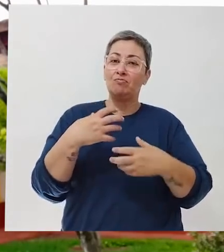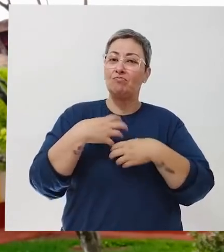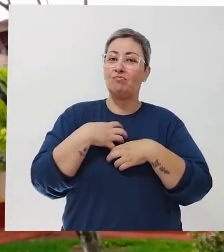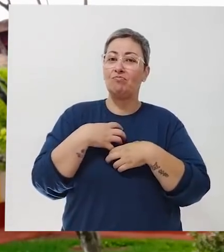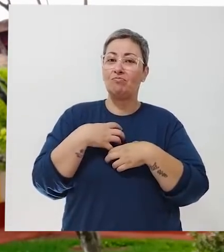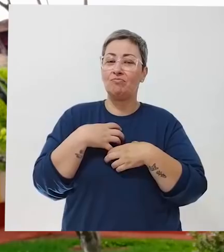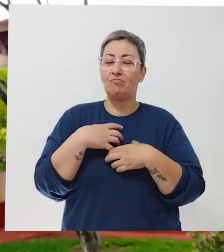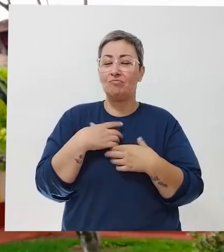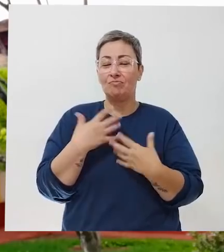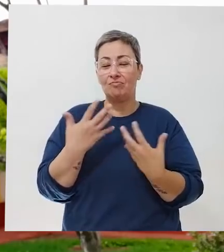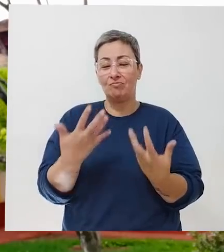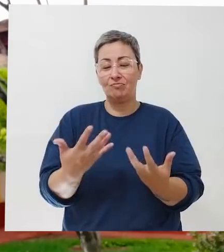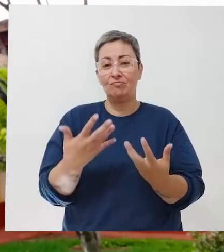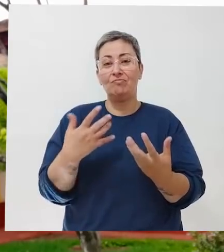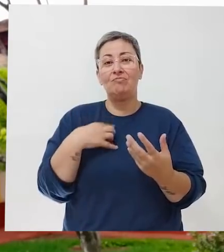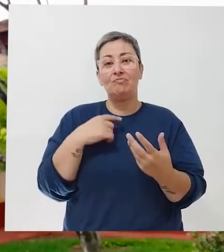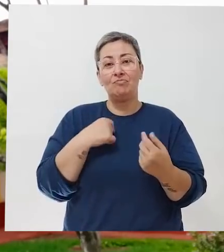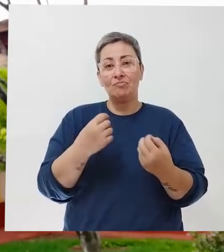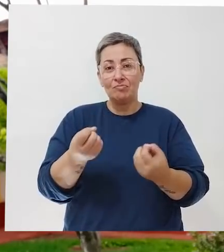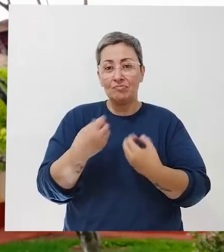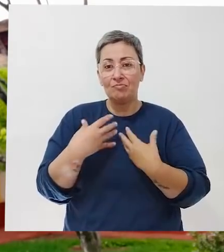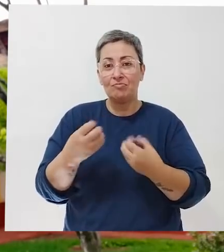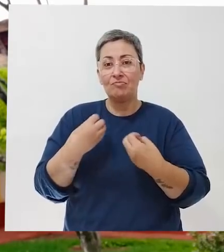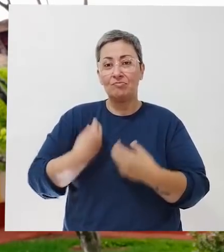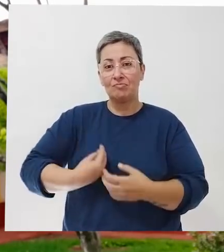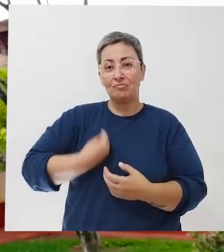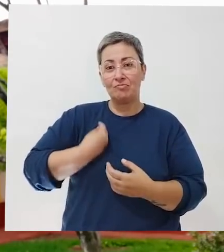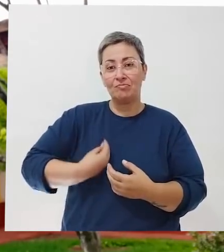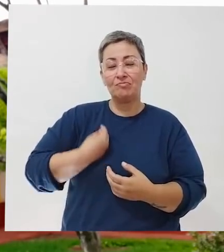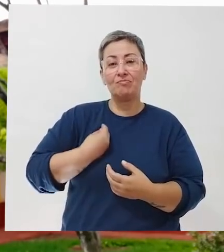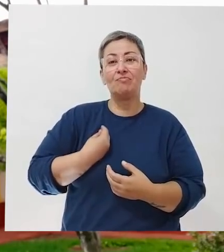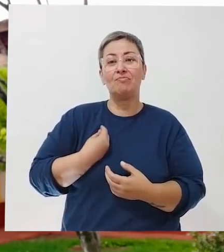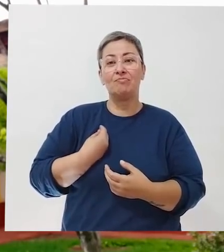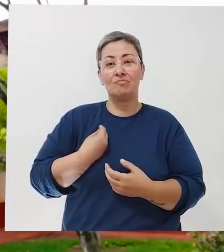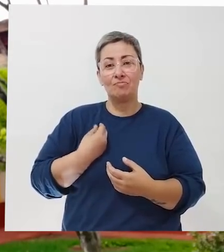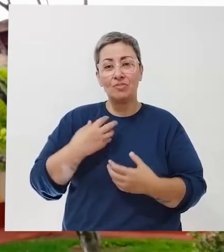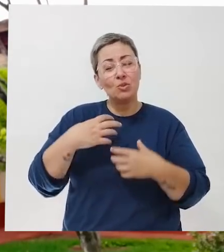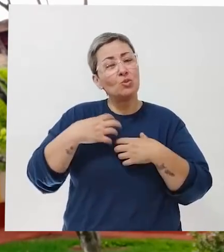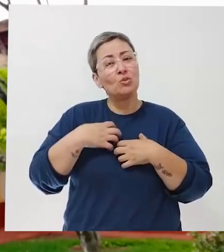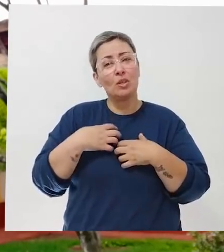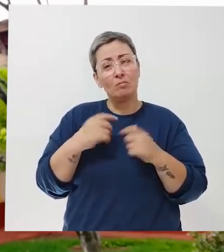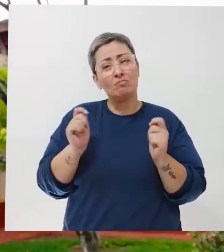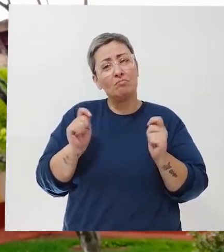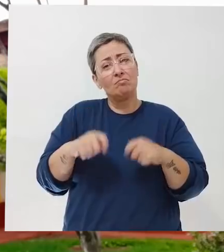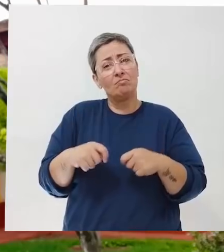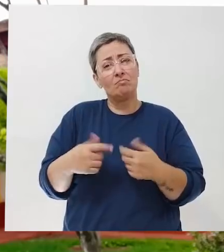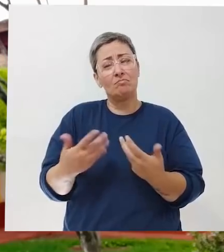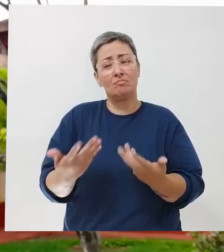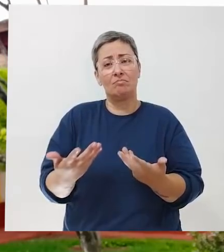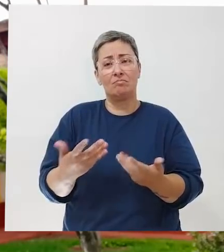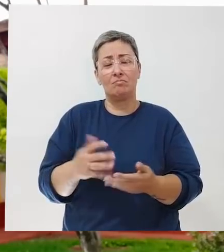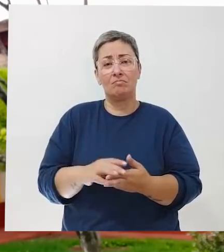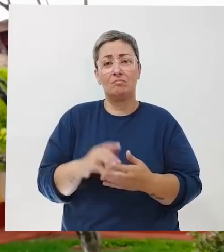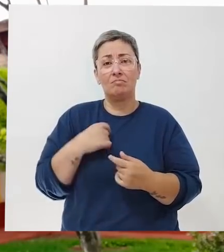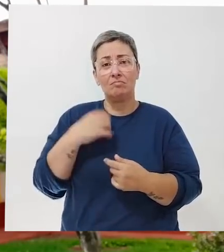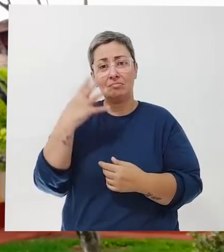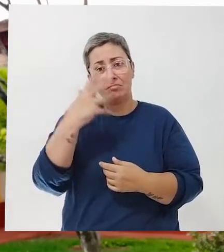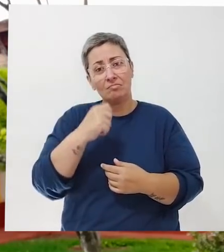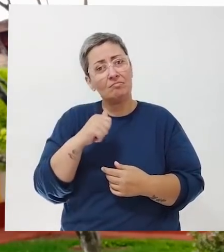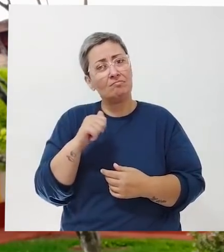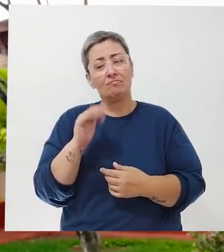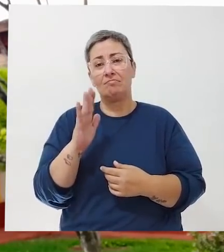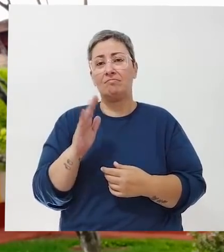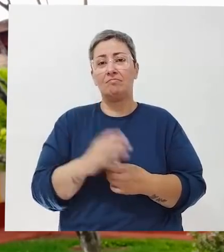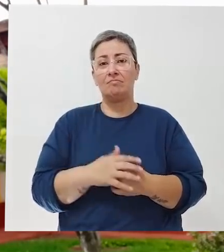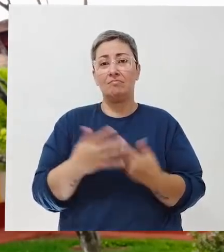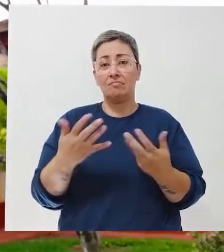e dê um novo jeito, e nos ensine a viver a vida da maneira como devemos vivê-la. Isso é